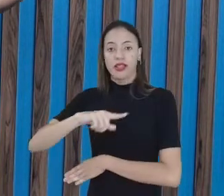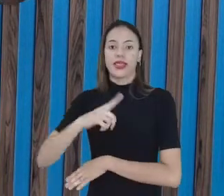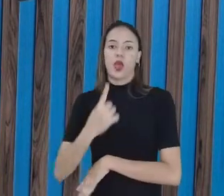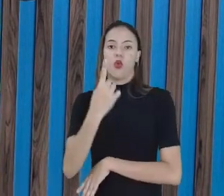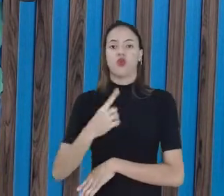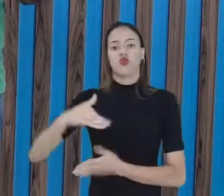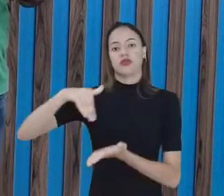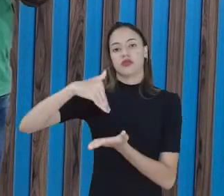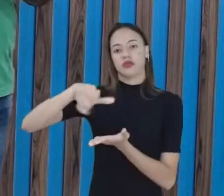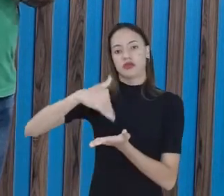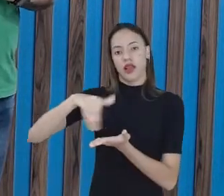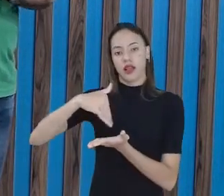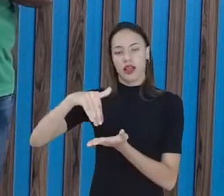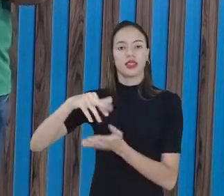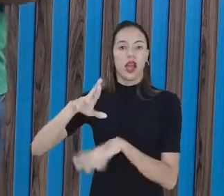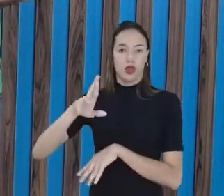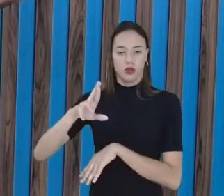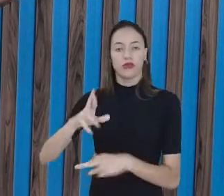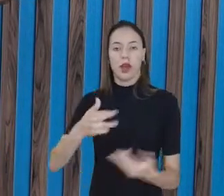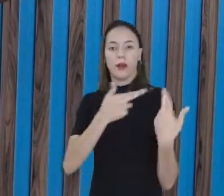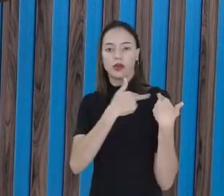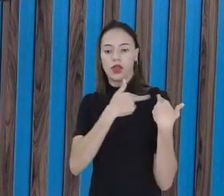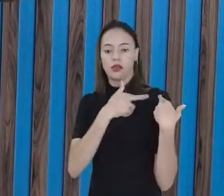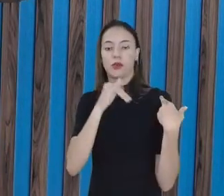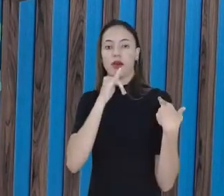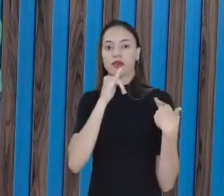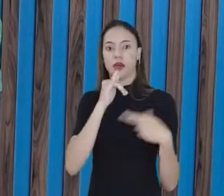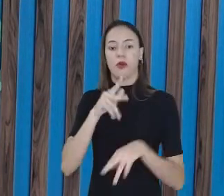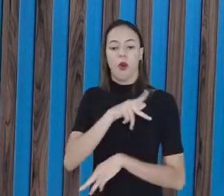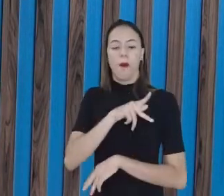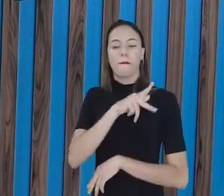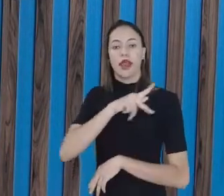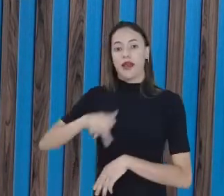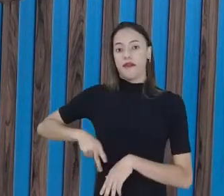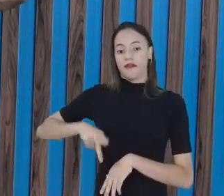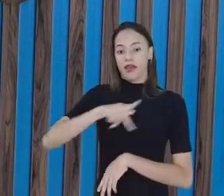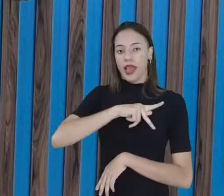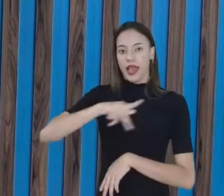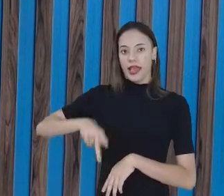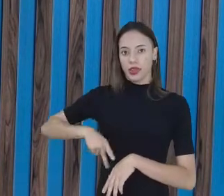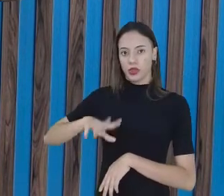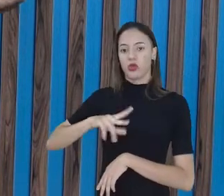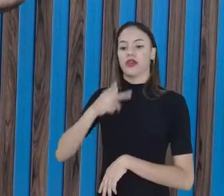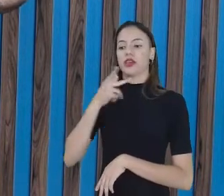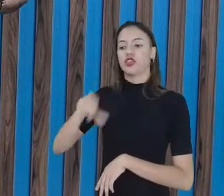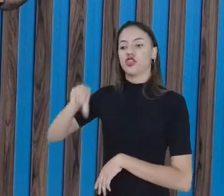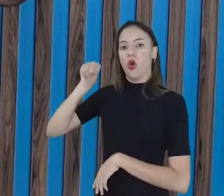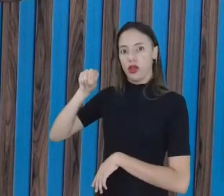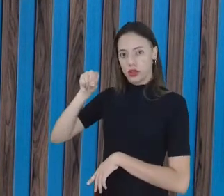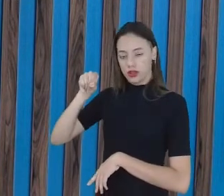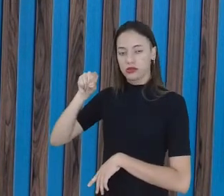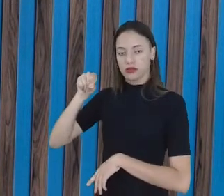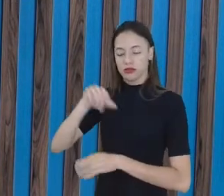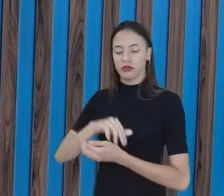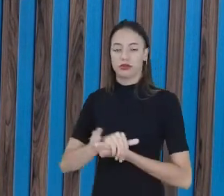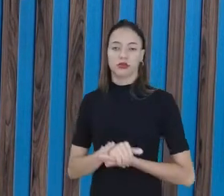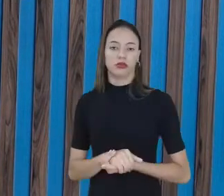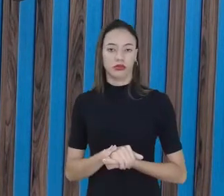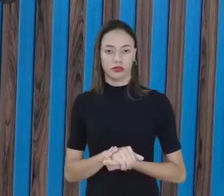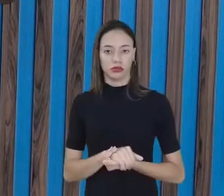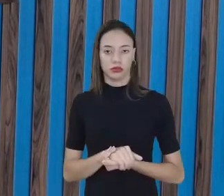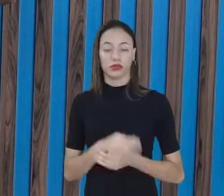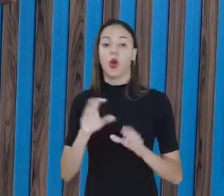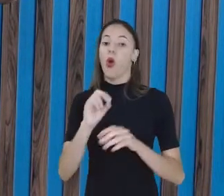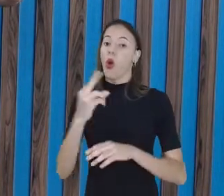secretário indicado pelo prefeito ou recomendado, né, para indicação do prefeito pela frente,